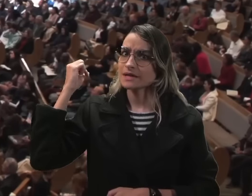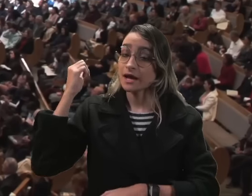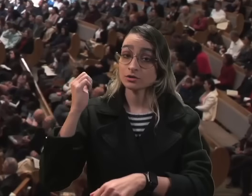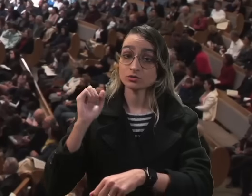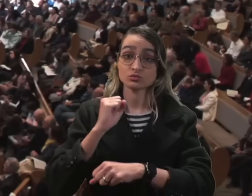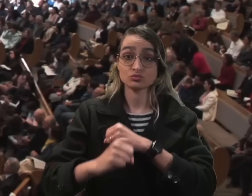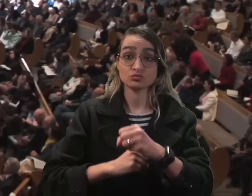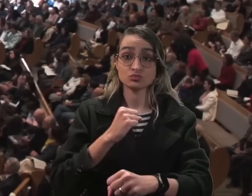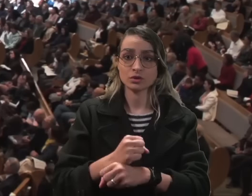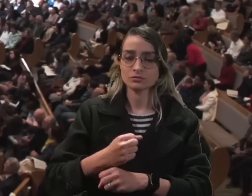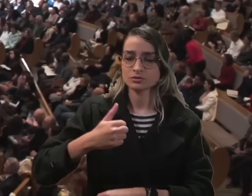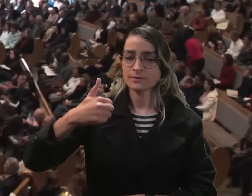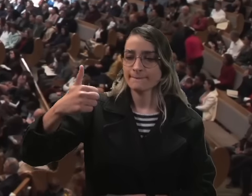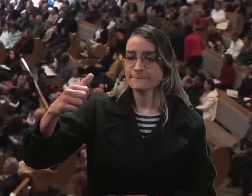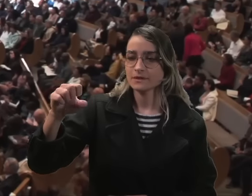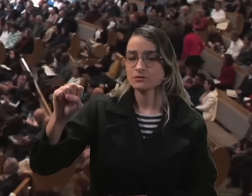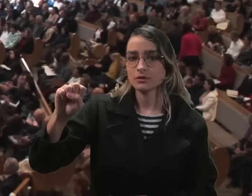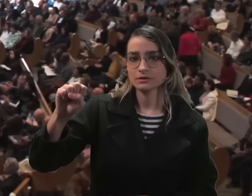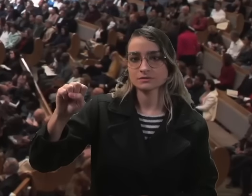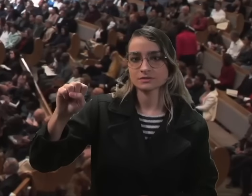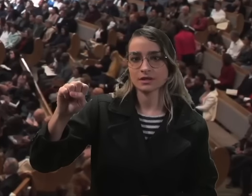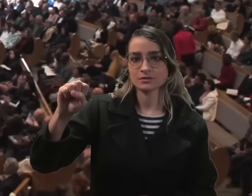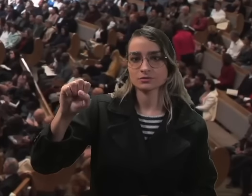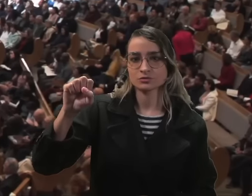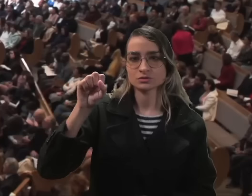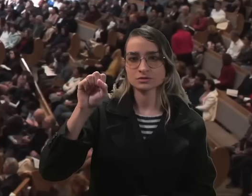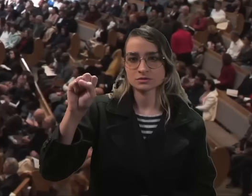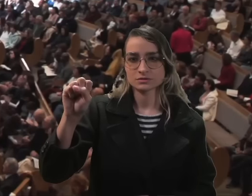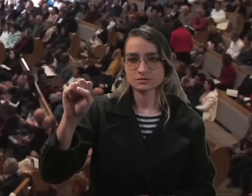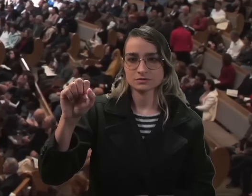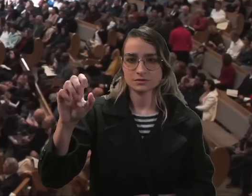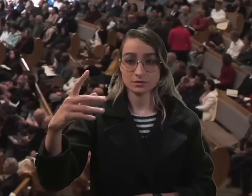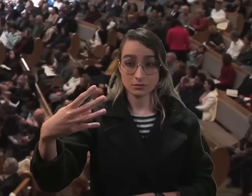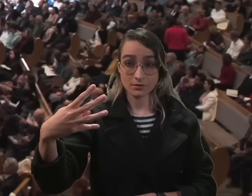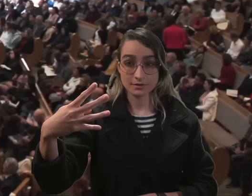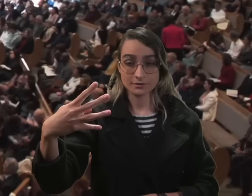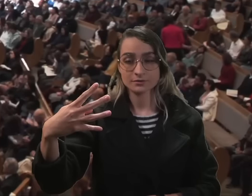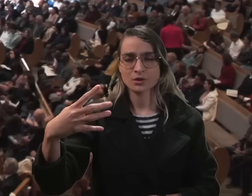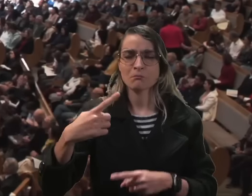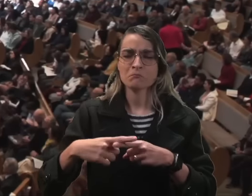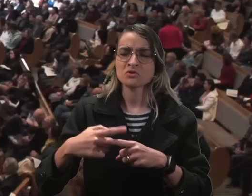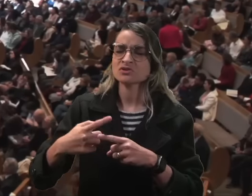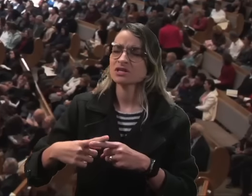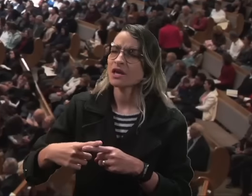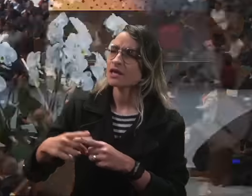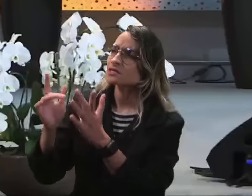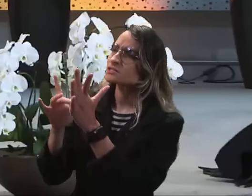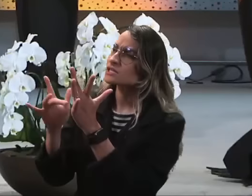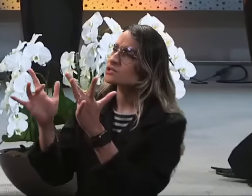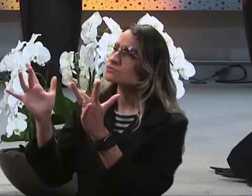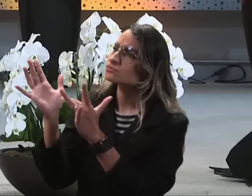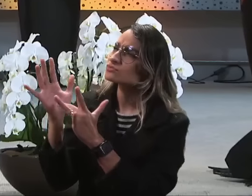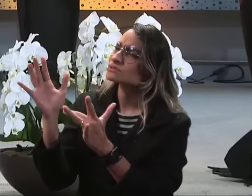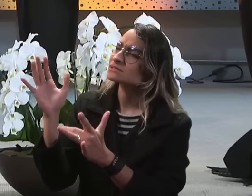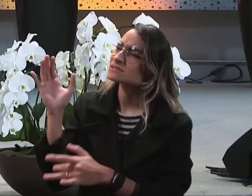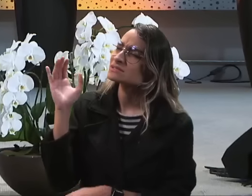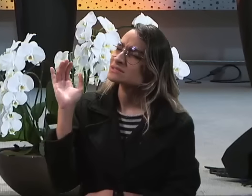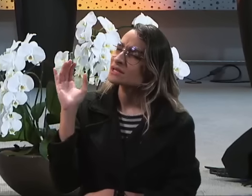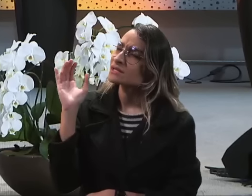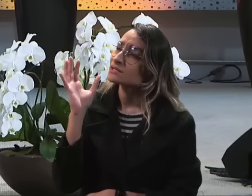por que Jesus não voltou ainda porque tanta demora bom assim como se deu com eles a demora se dá